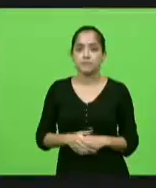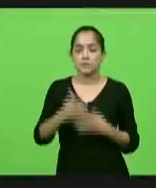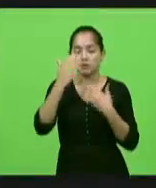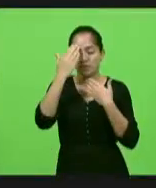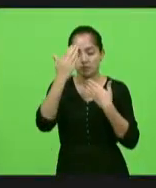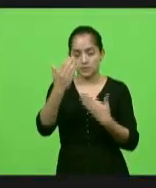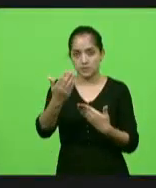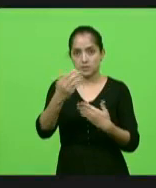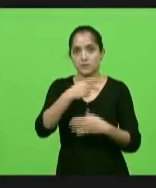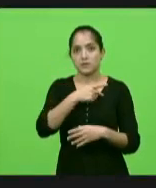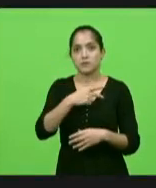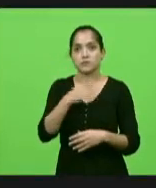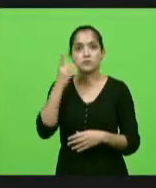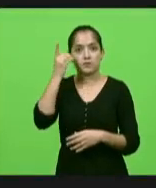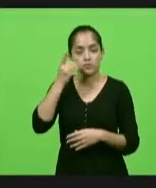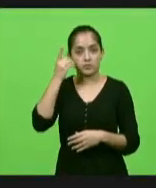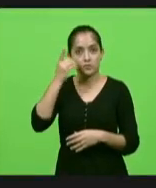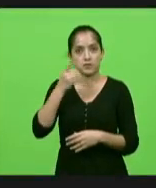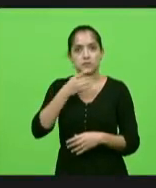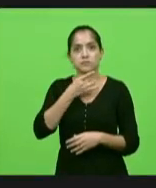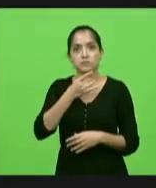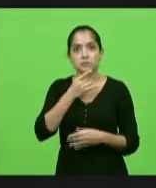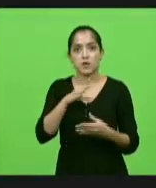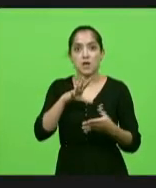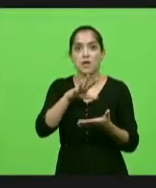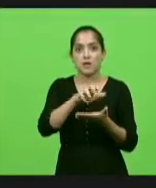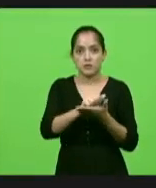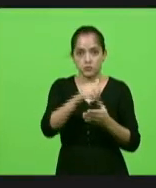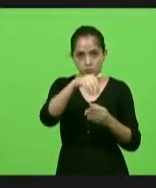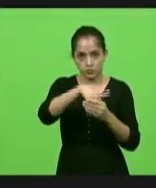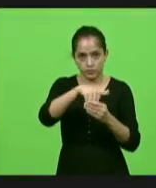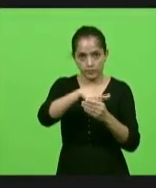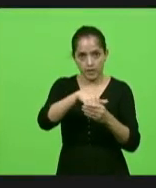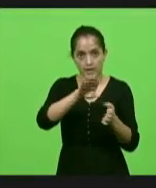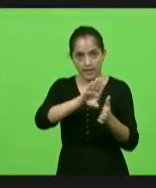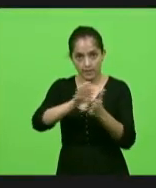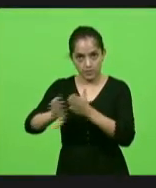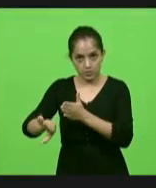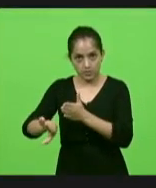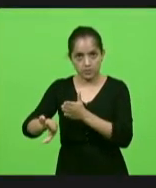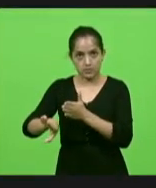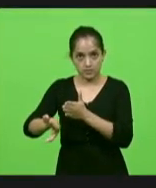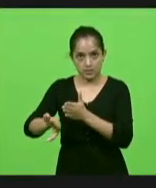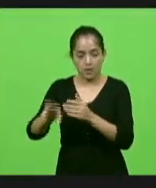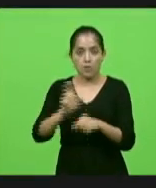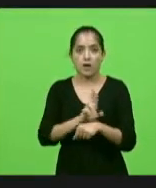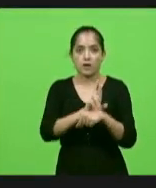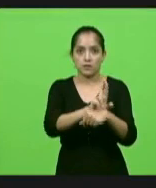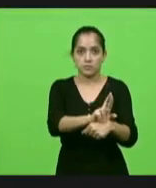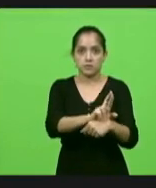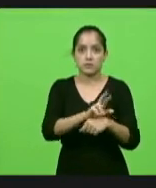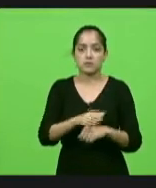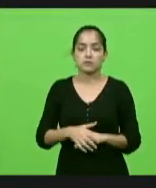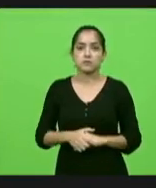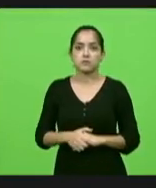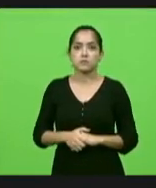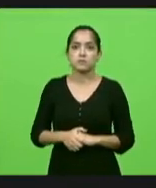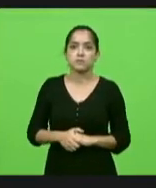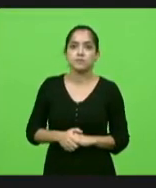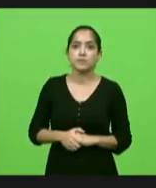deputado Valdir cobalchini vezes Eu voto no sentido de rejeitar a representação